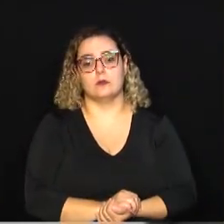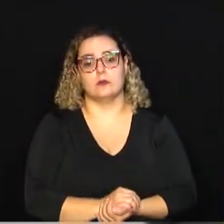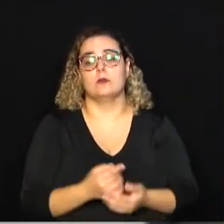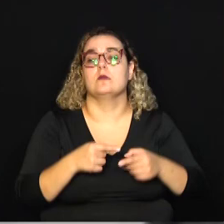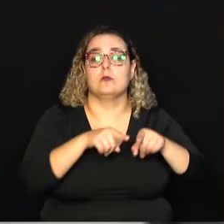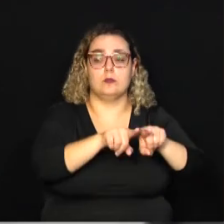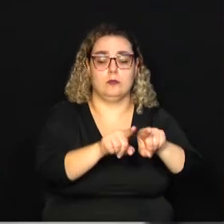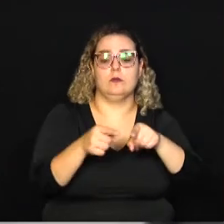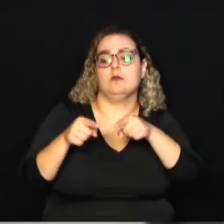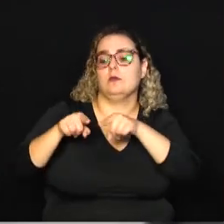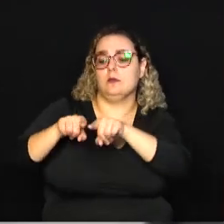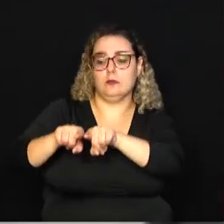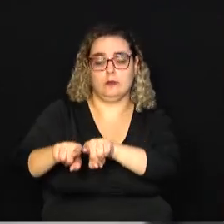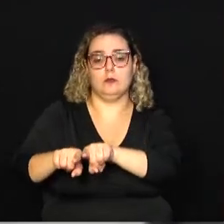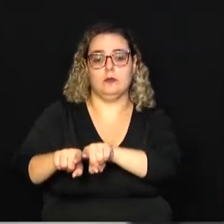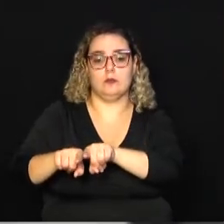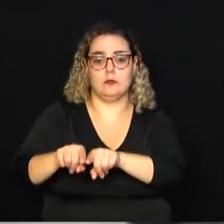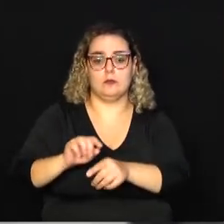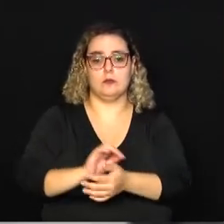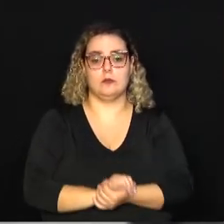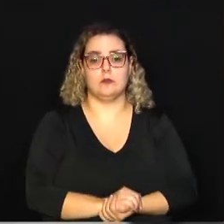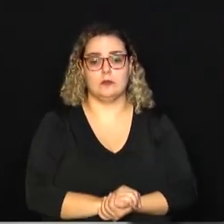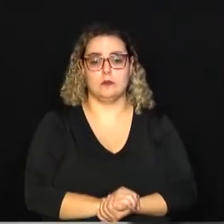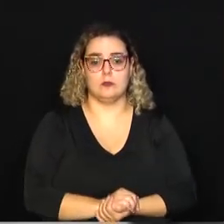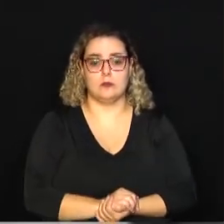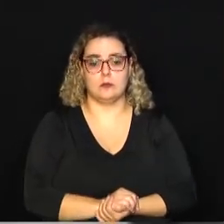conjuntas de